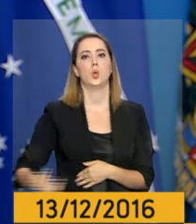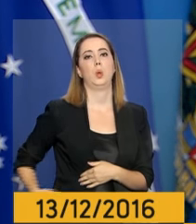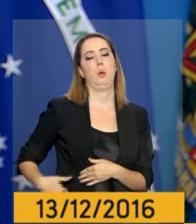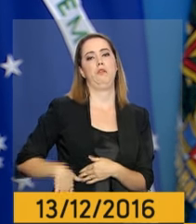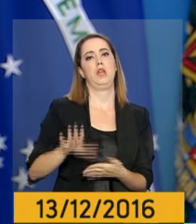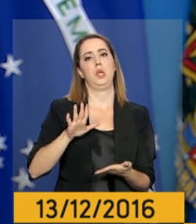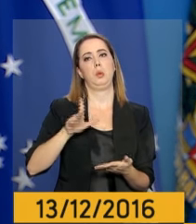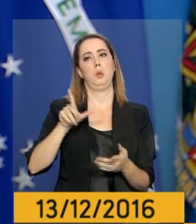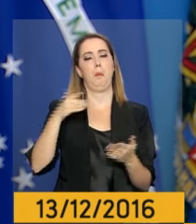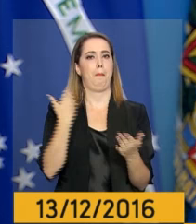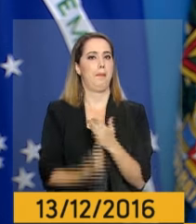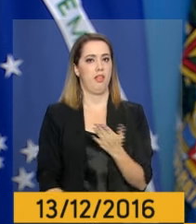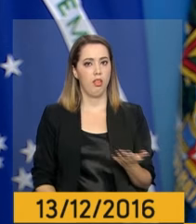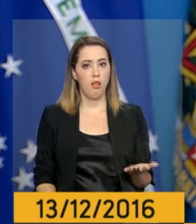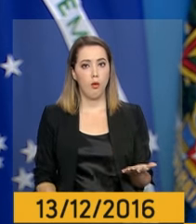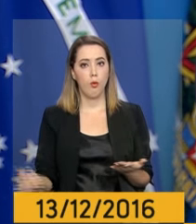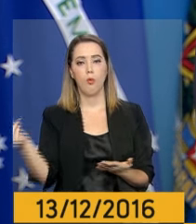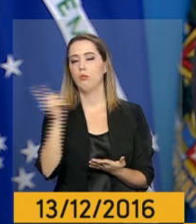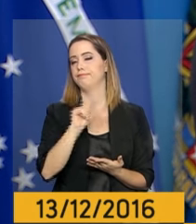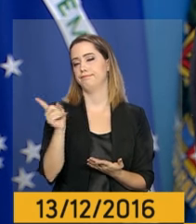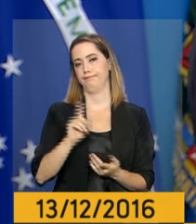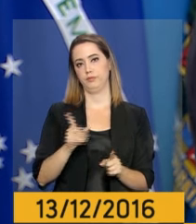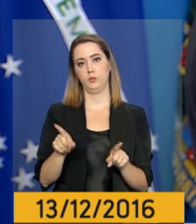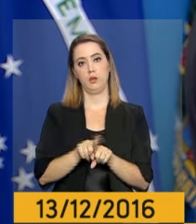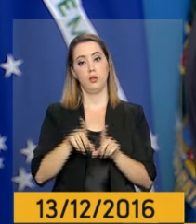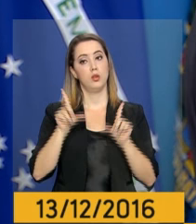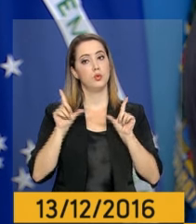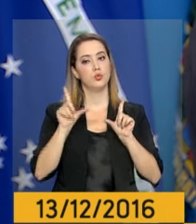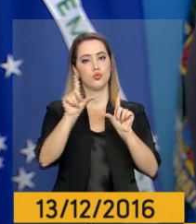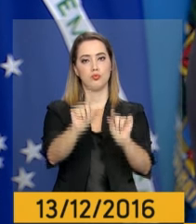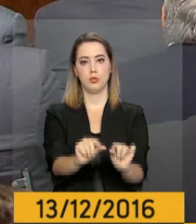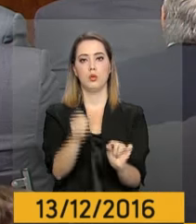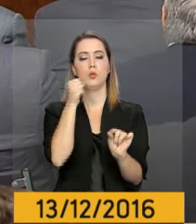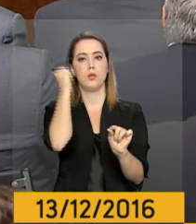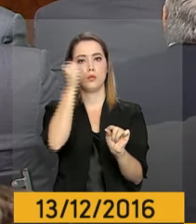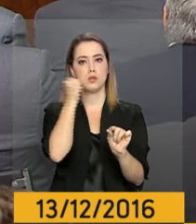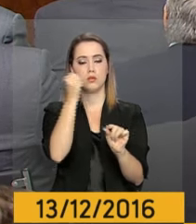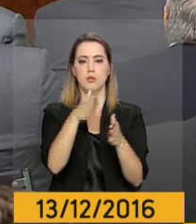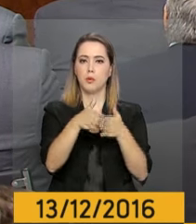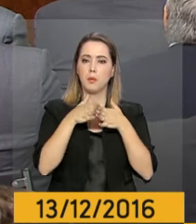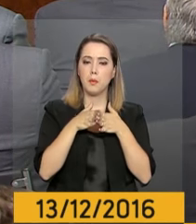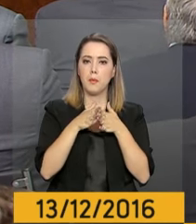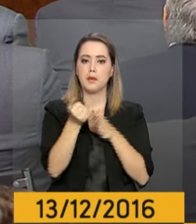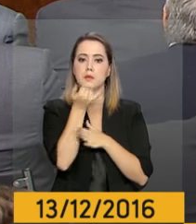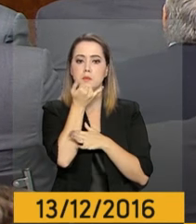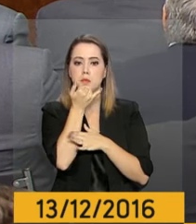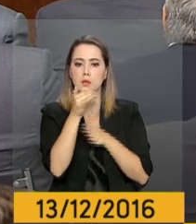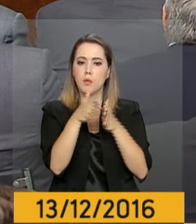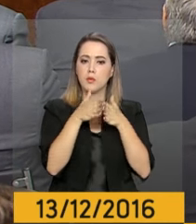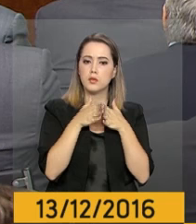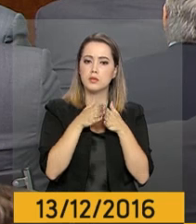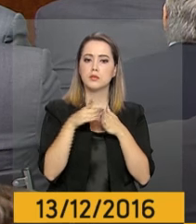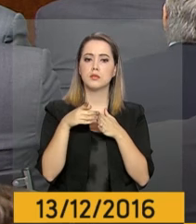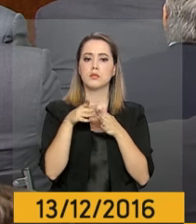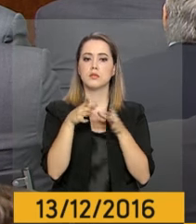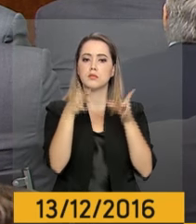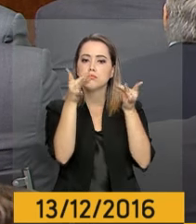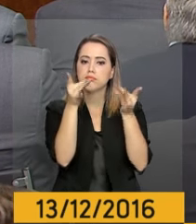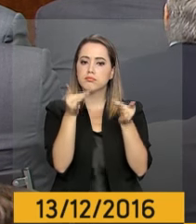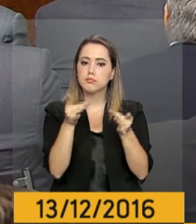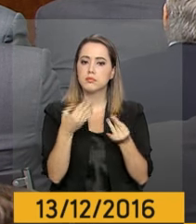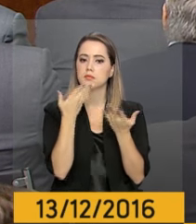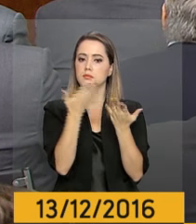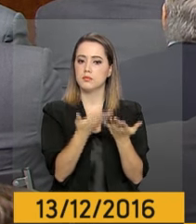derrotado, né? porque diminuiu o número de senadores. Então eu peço desculpas e licença para fazer esse comentário